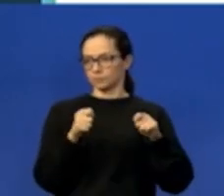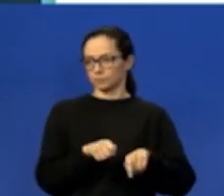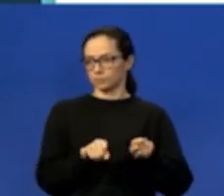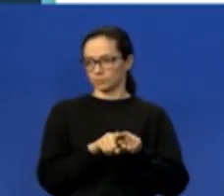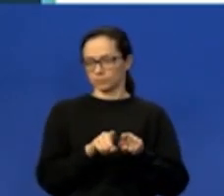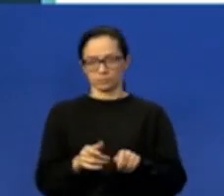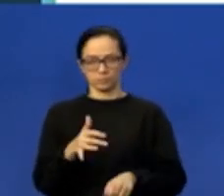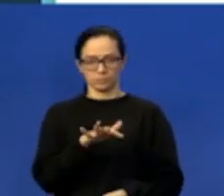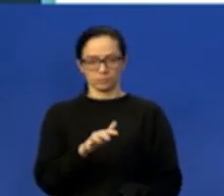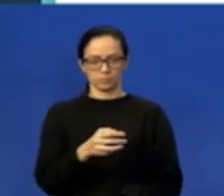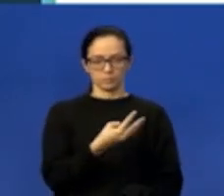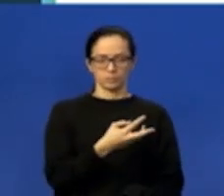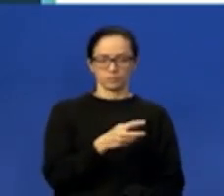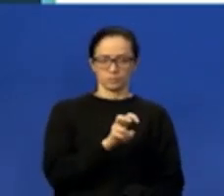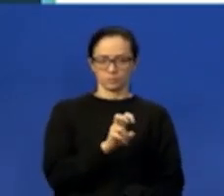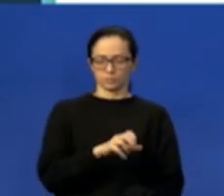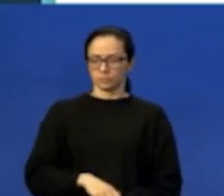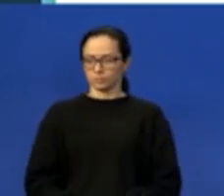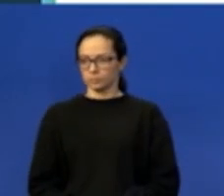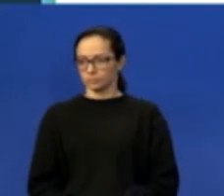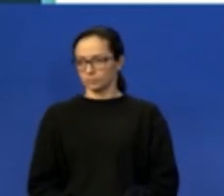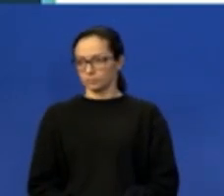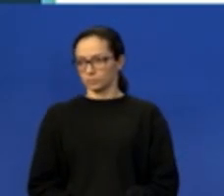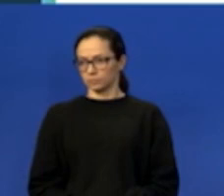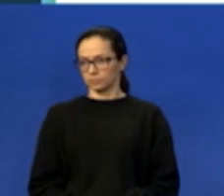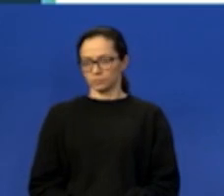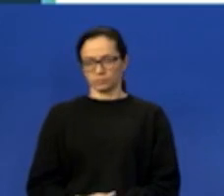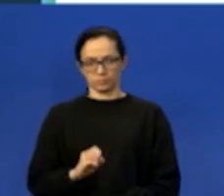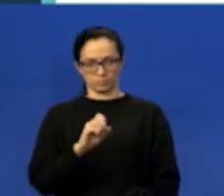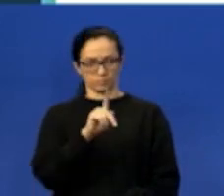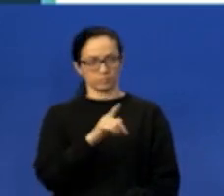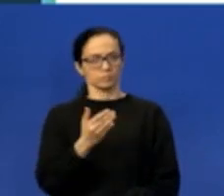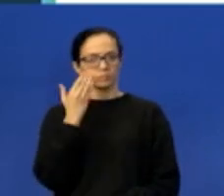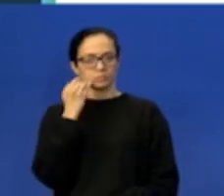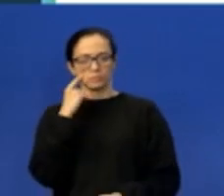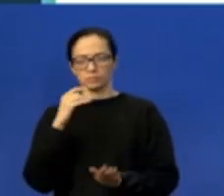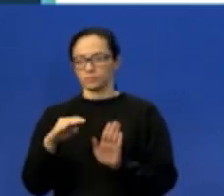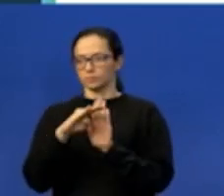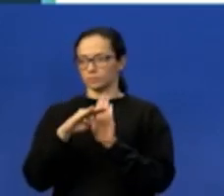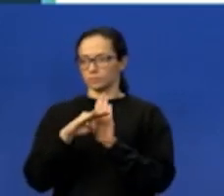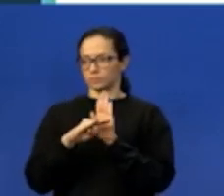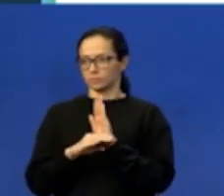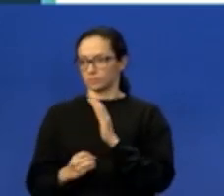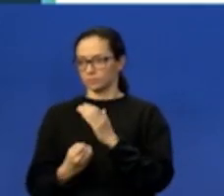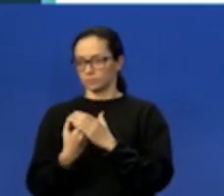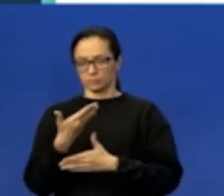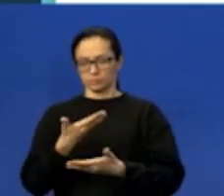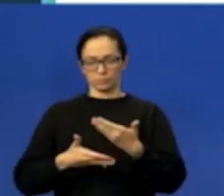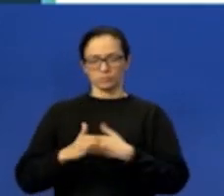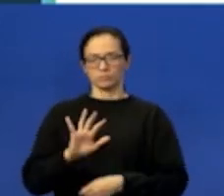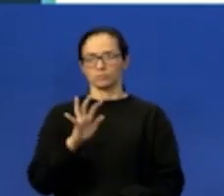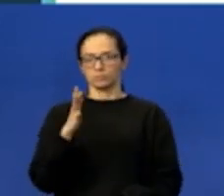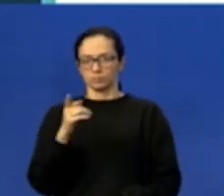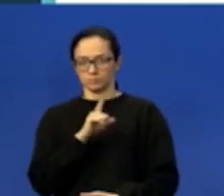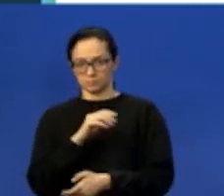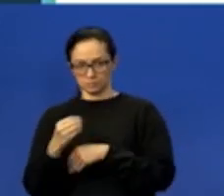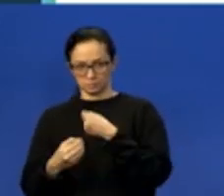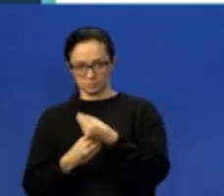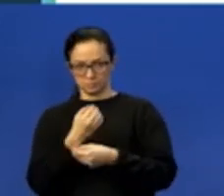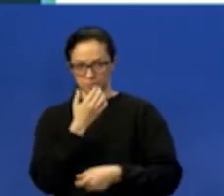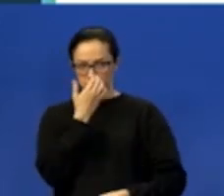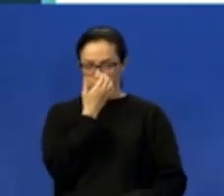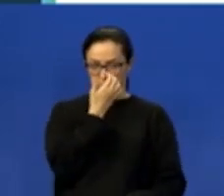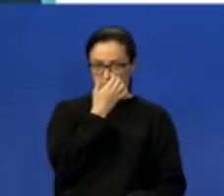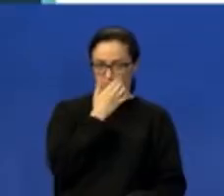média em torno de 35. O próximo slide diz respeito à classificação morfológica das anemias. Então, a gente vai apresentar